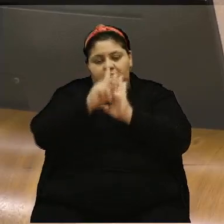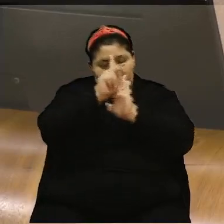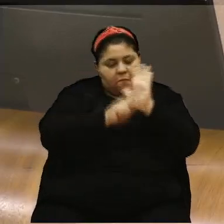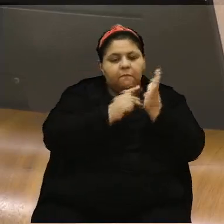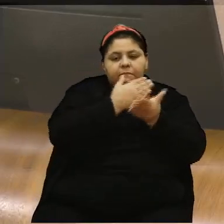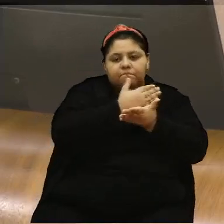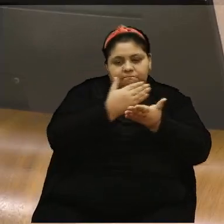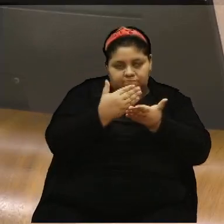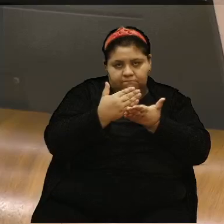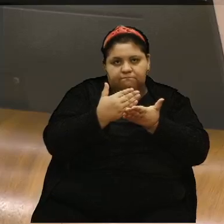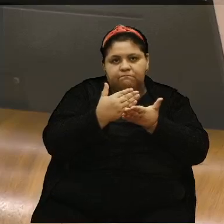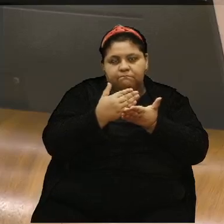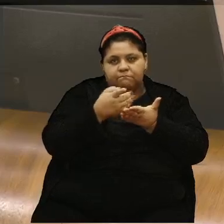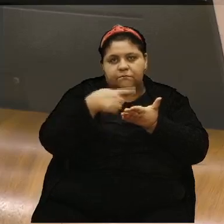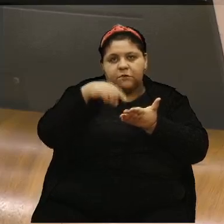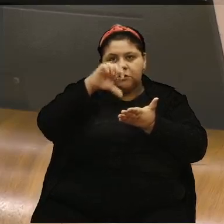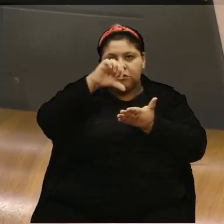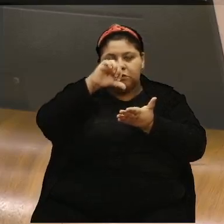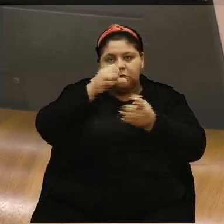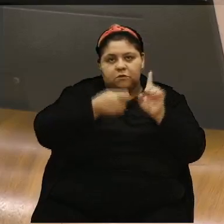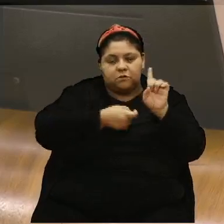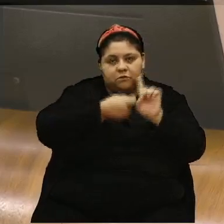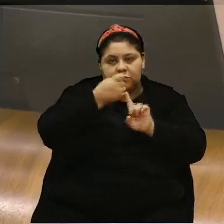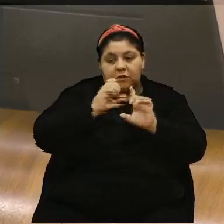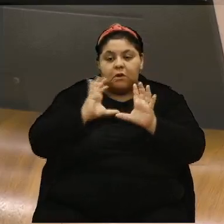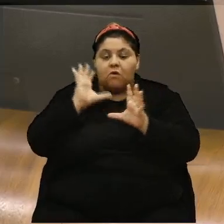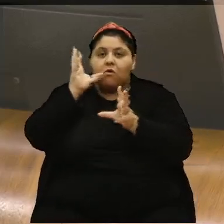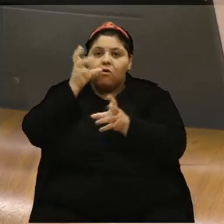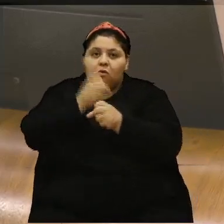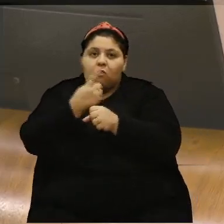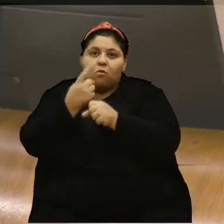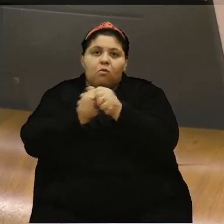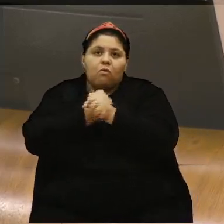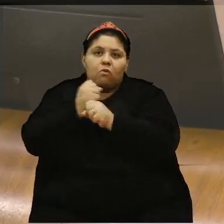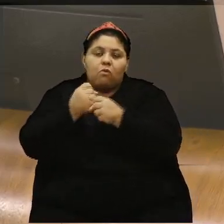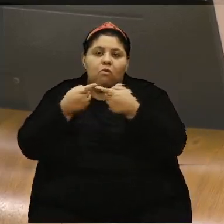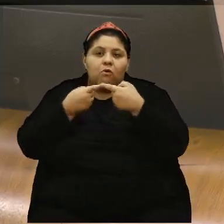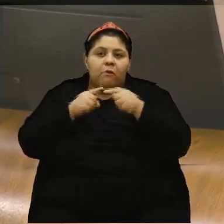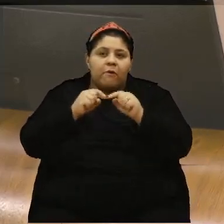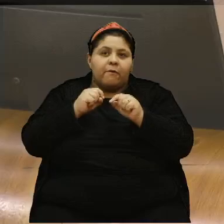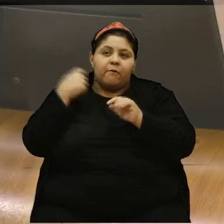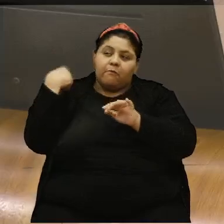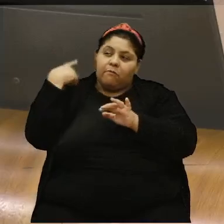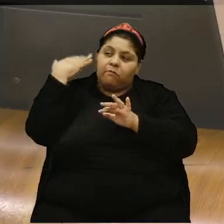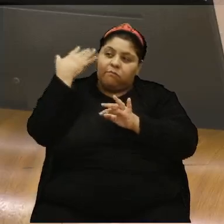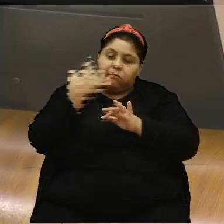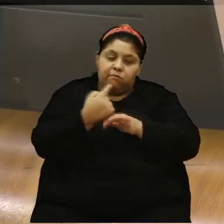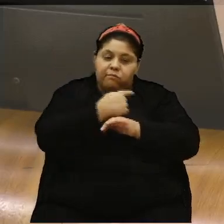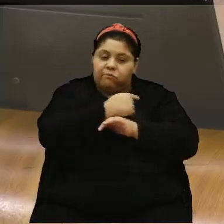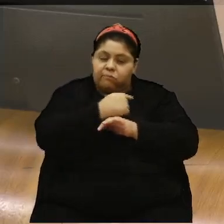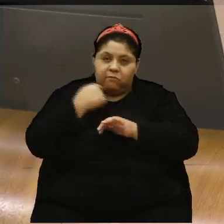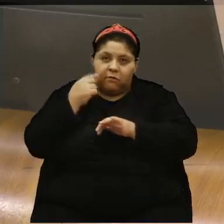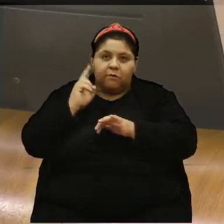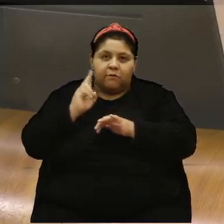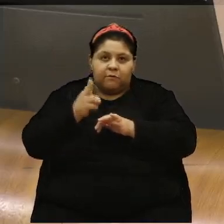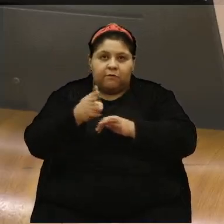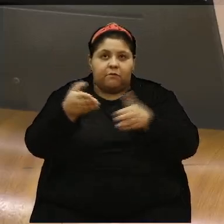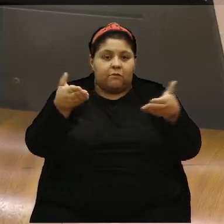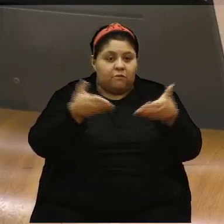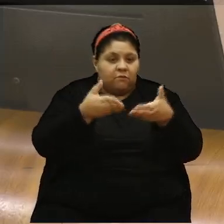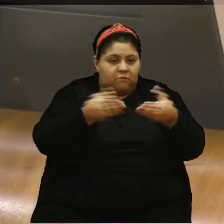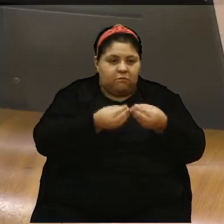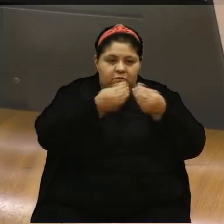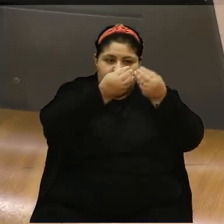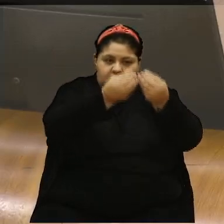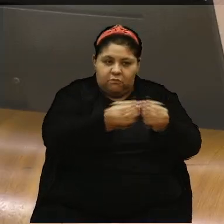inicial eram para 9 meses. A gente contabilizou um ano, mas desde lá os atrasos continuam. Era agora para ser